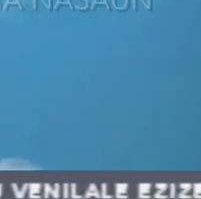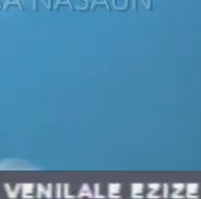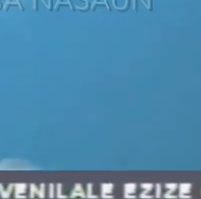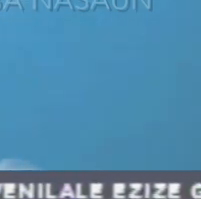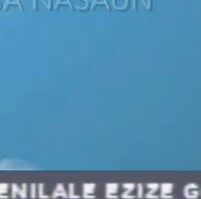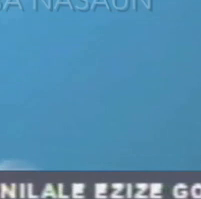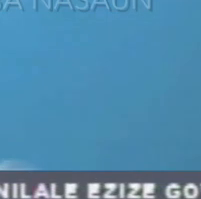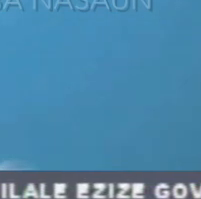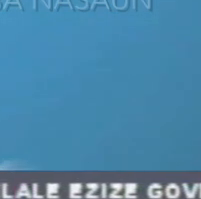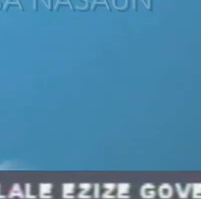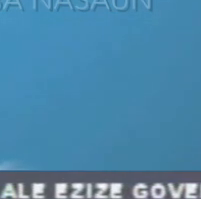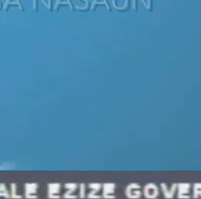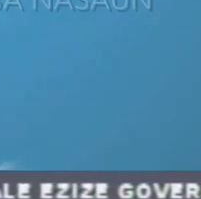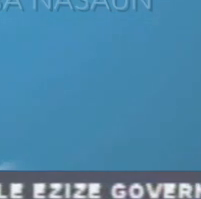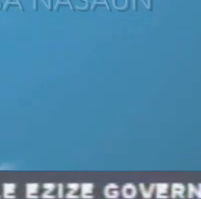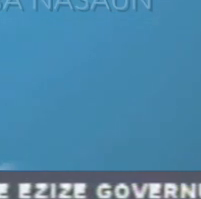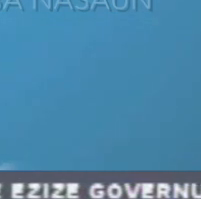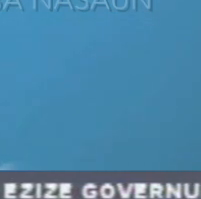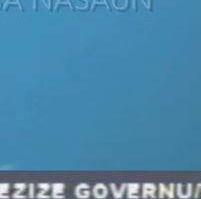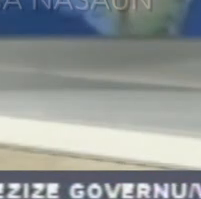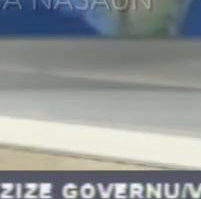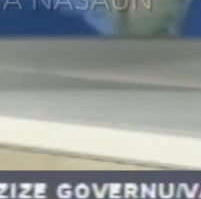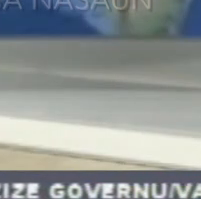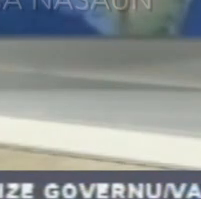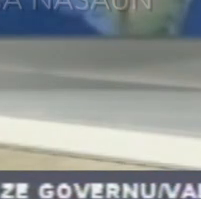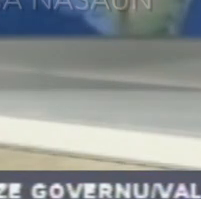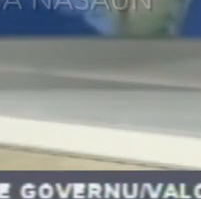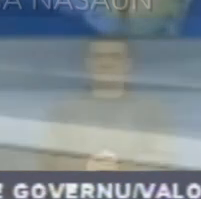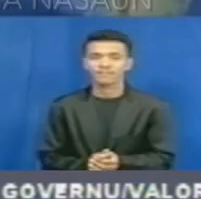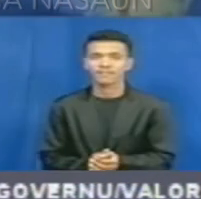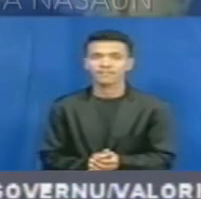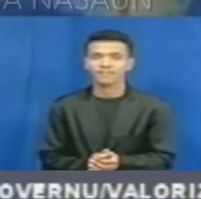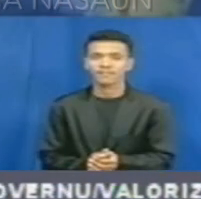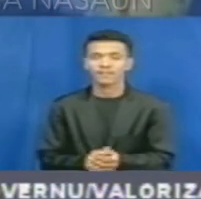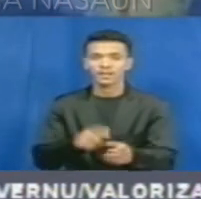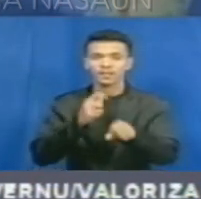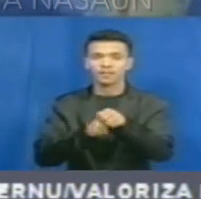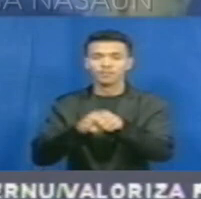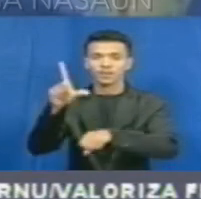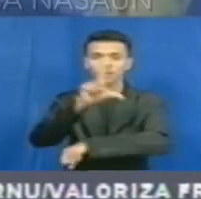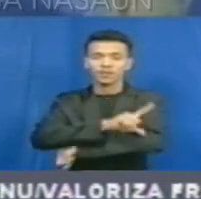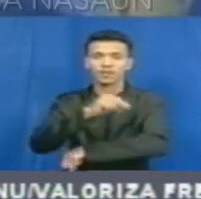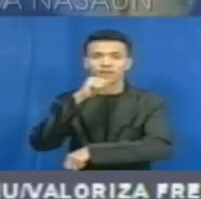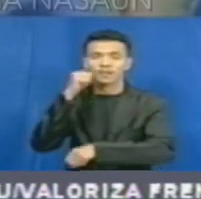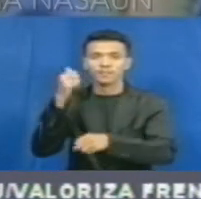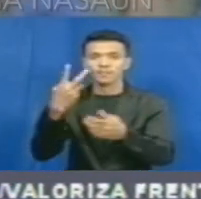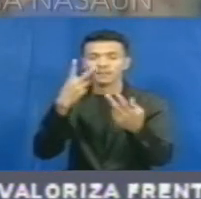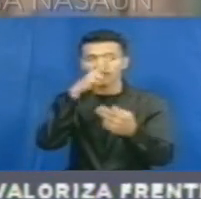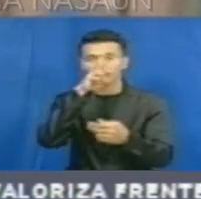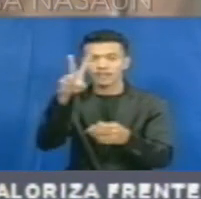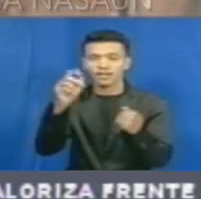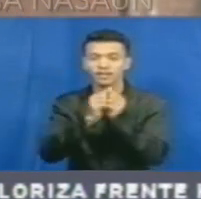1.75 metros normal até moderado. Dia kemalu siri dan ima previsan no tempo balorong abang ni yang nebe ohnyi ta fain